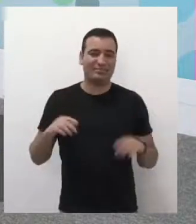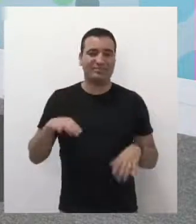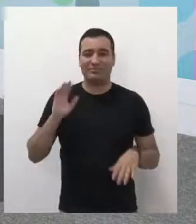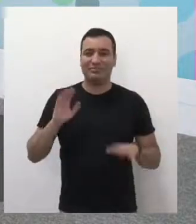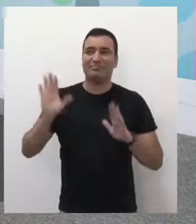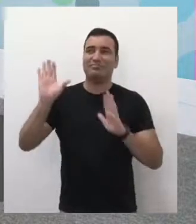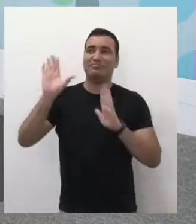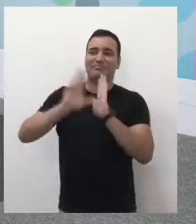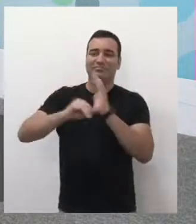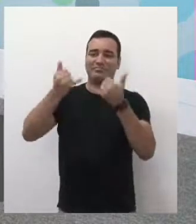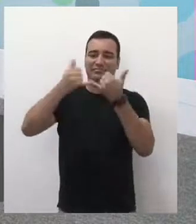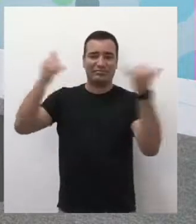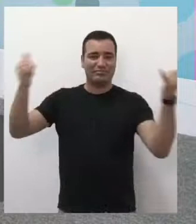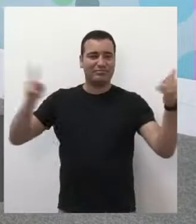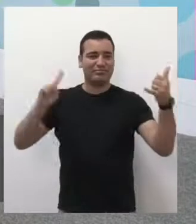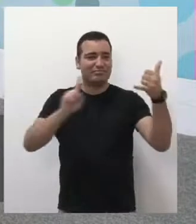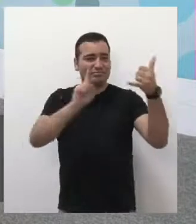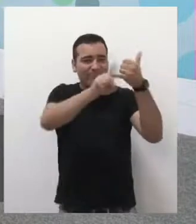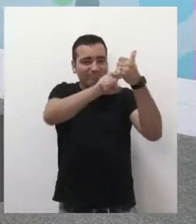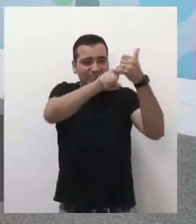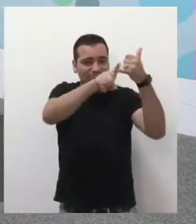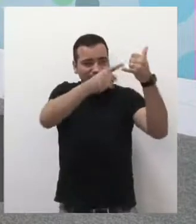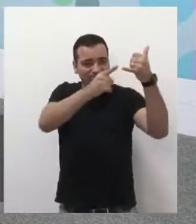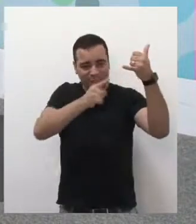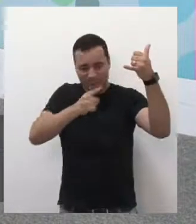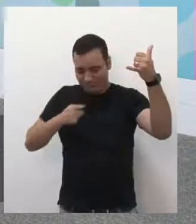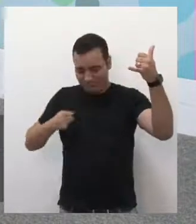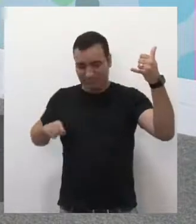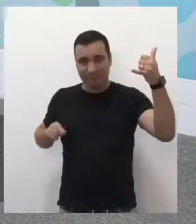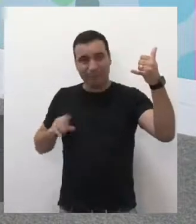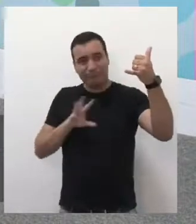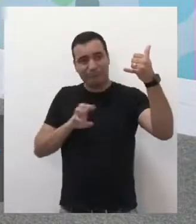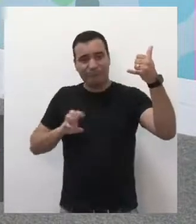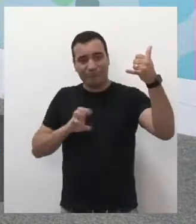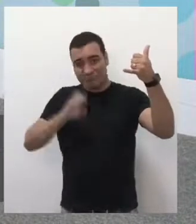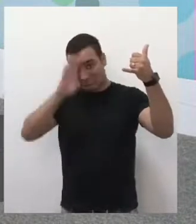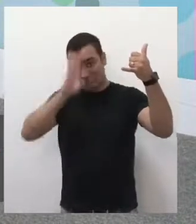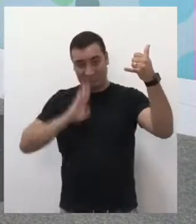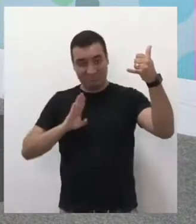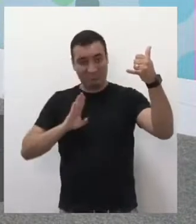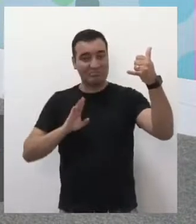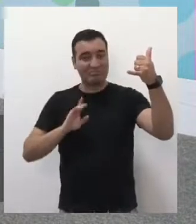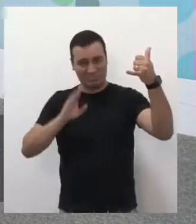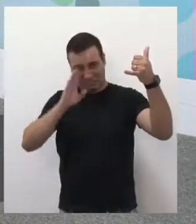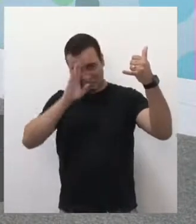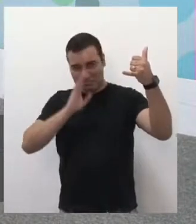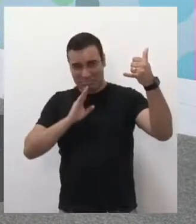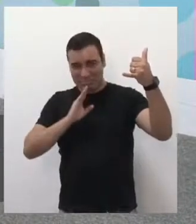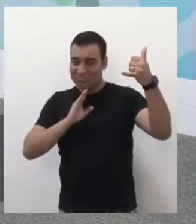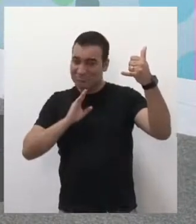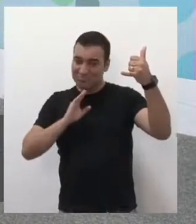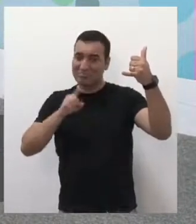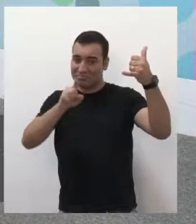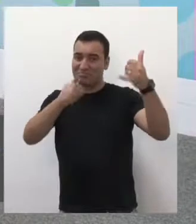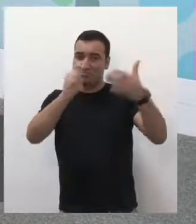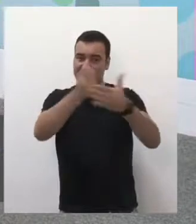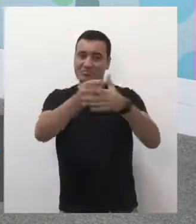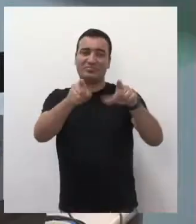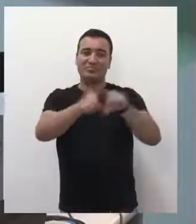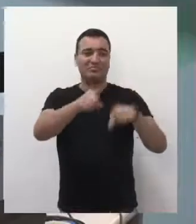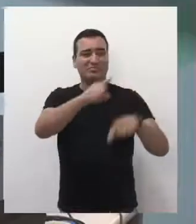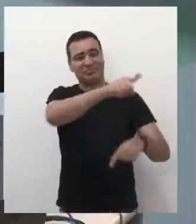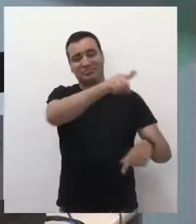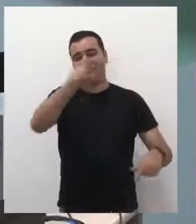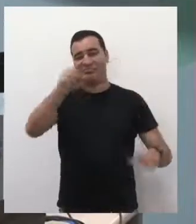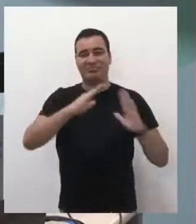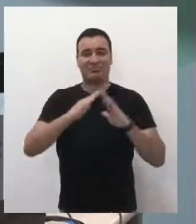rouba o cabo, né? Não adianta já é um crime sem vítima. Não, as vítimas somos todos nós que pagamos, sempre. Tá? Isso vale